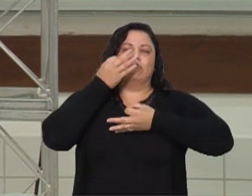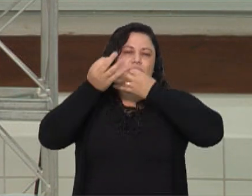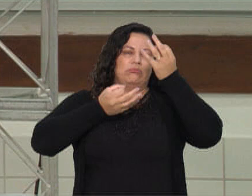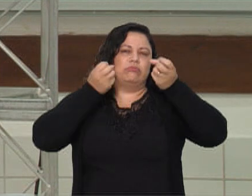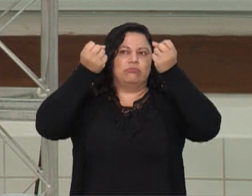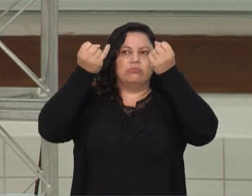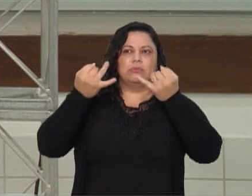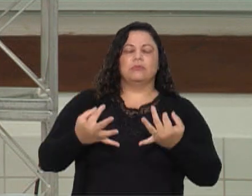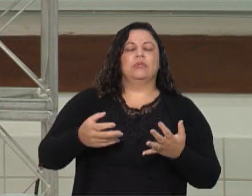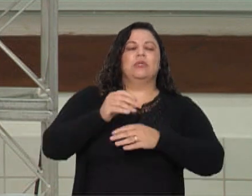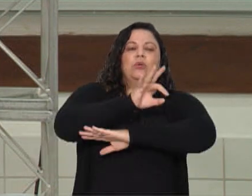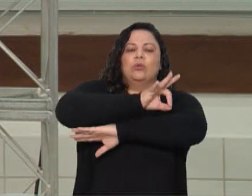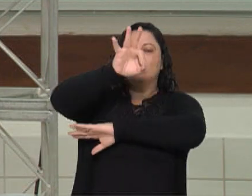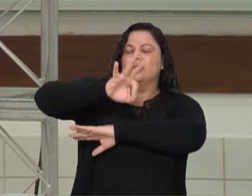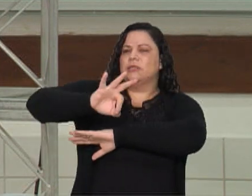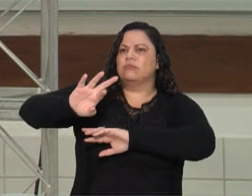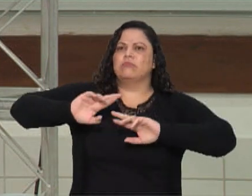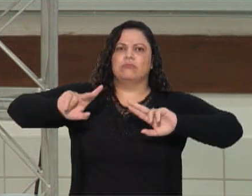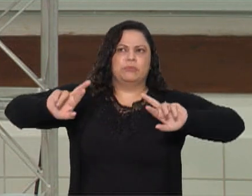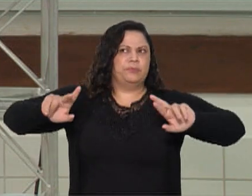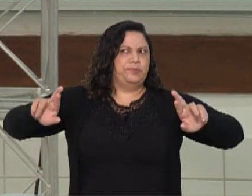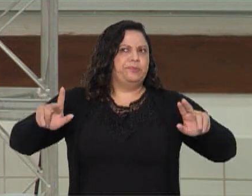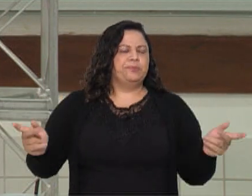sobre arquitetura, trazendo aí